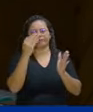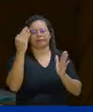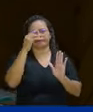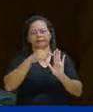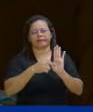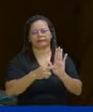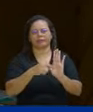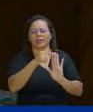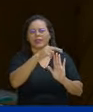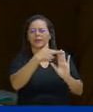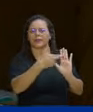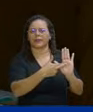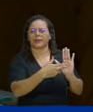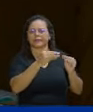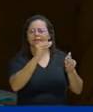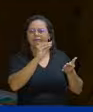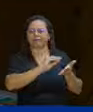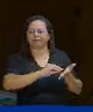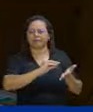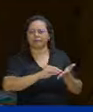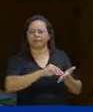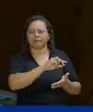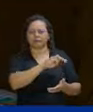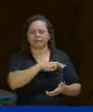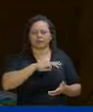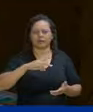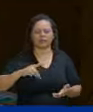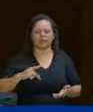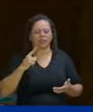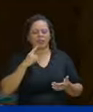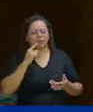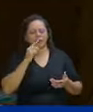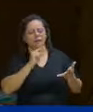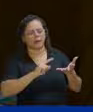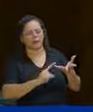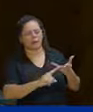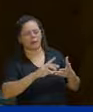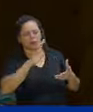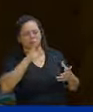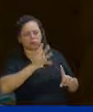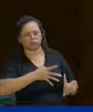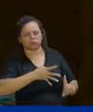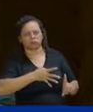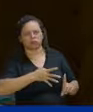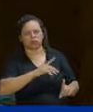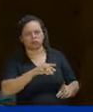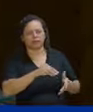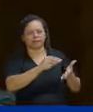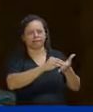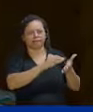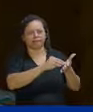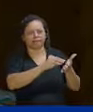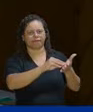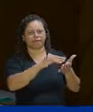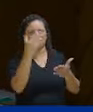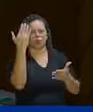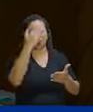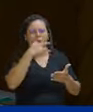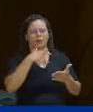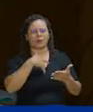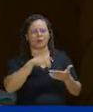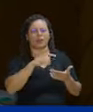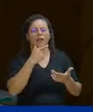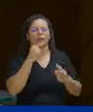As irregularidades apontadas pelo Ministério Público são graves, pois envolvem a falta de comprovação adequada